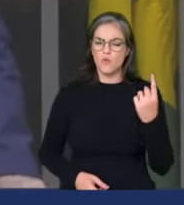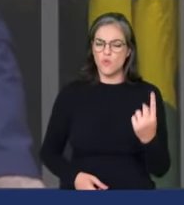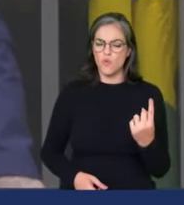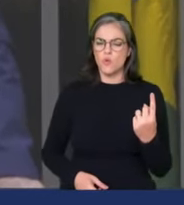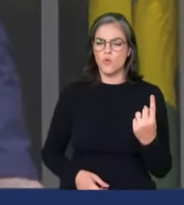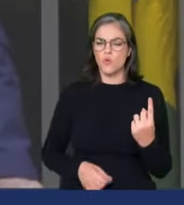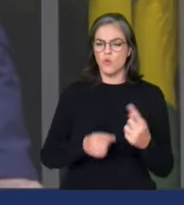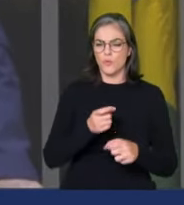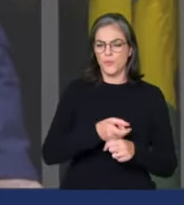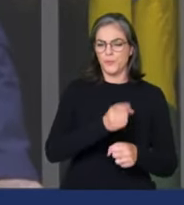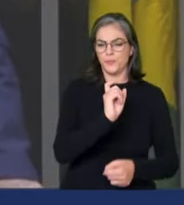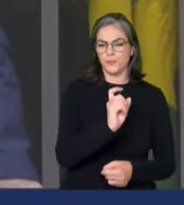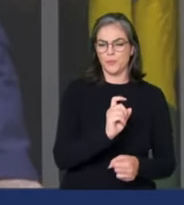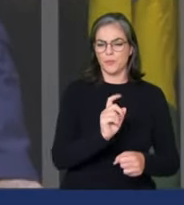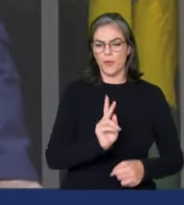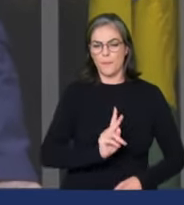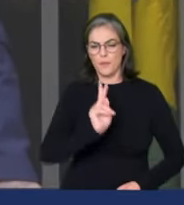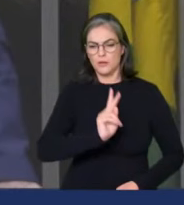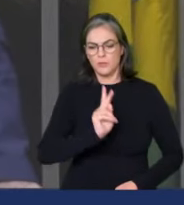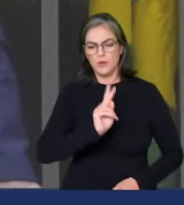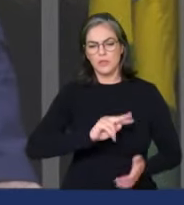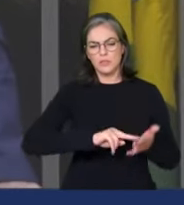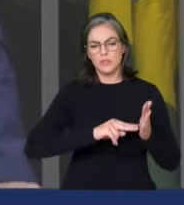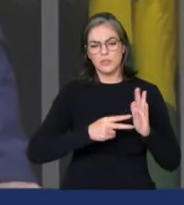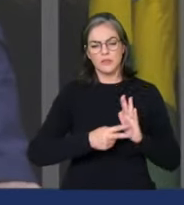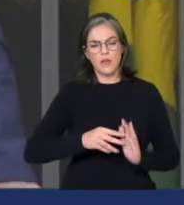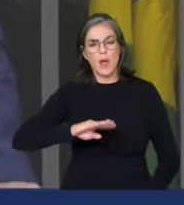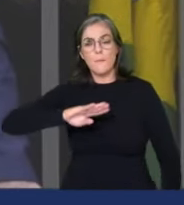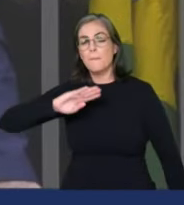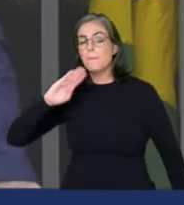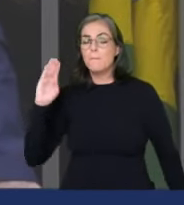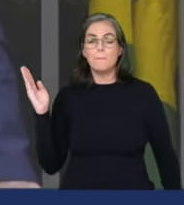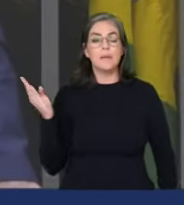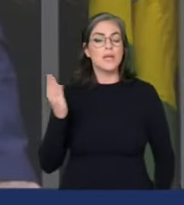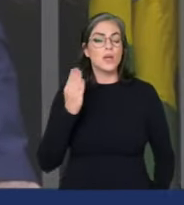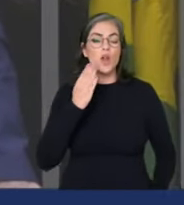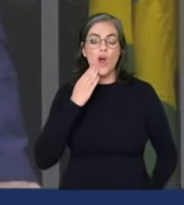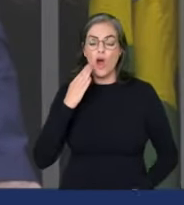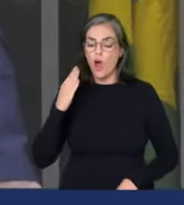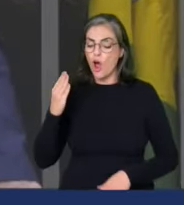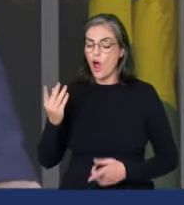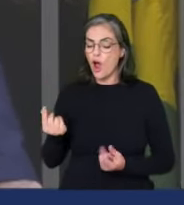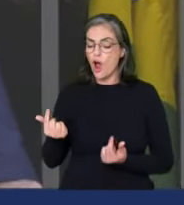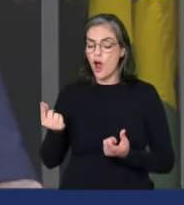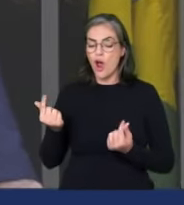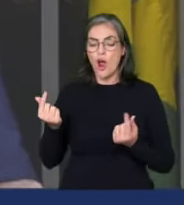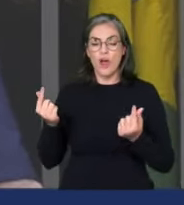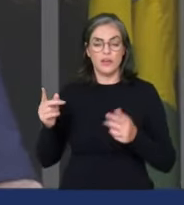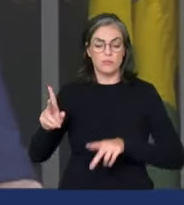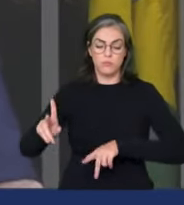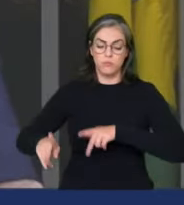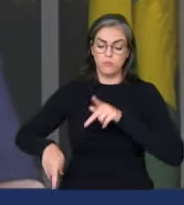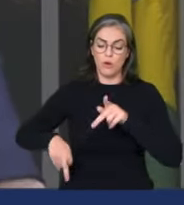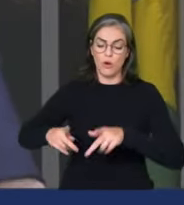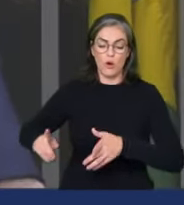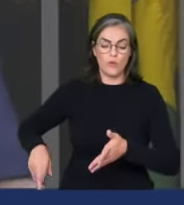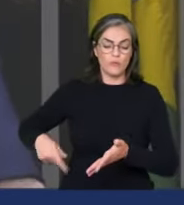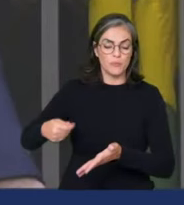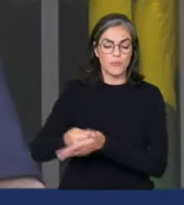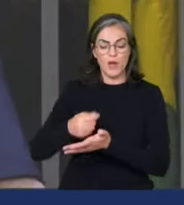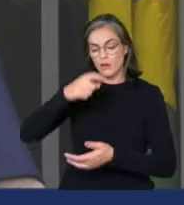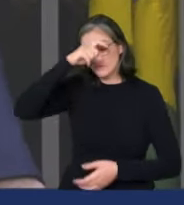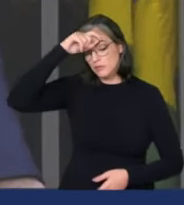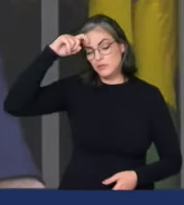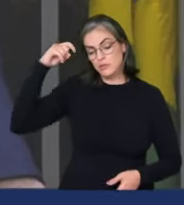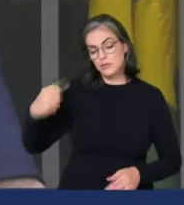são bilhões que o povo brasileiro entrega do seu suor, do seu esforço, da sua produção e da sua